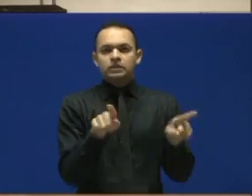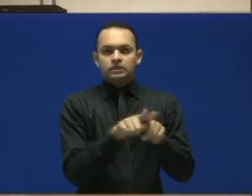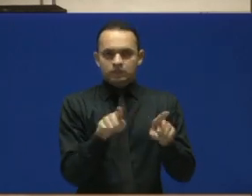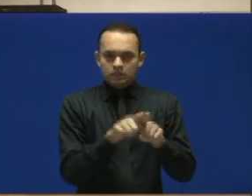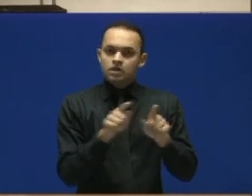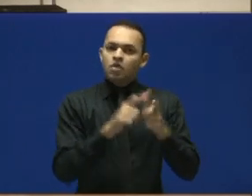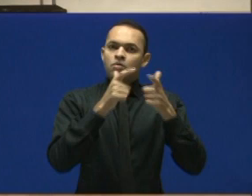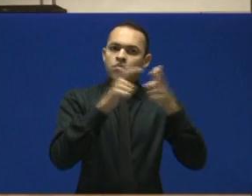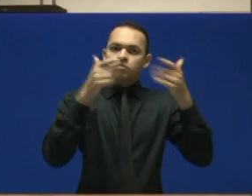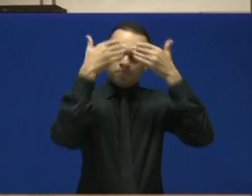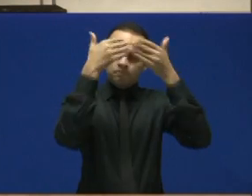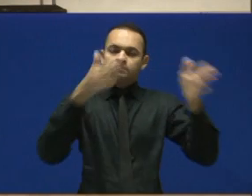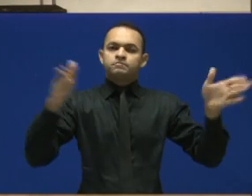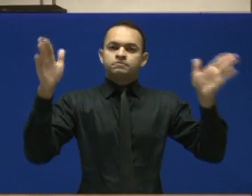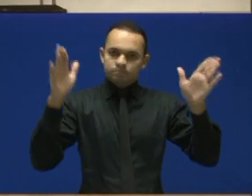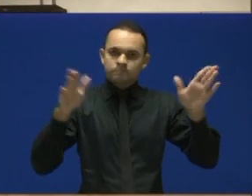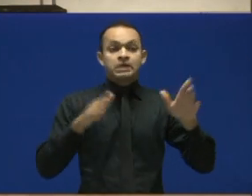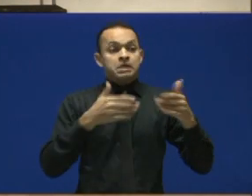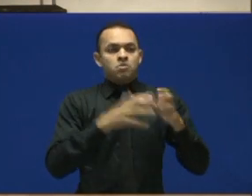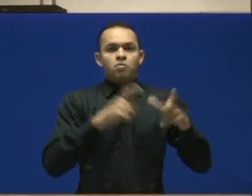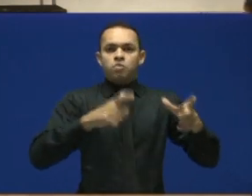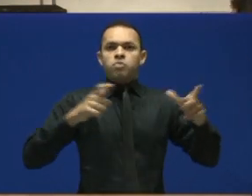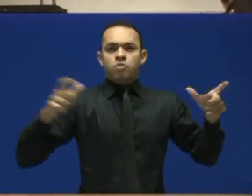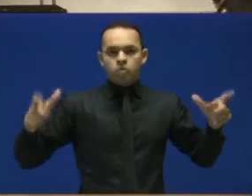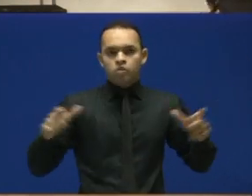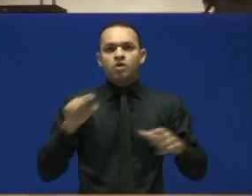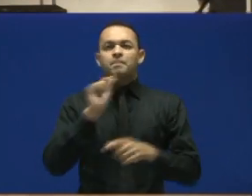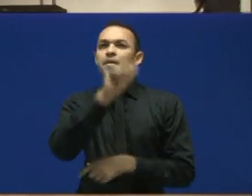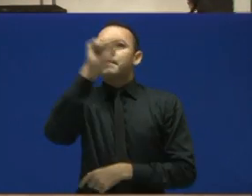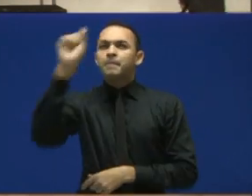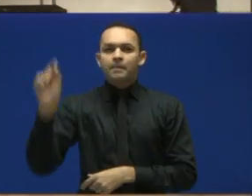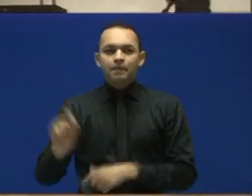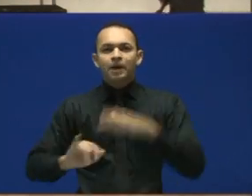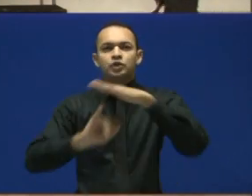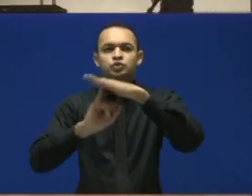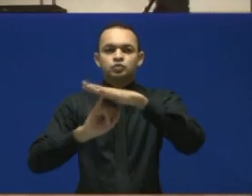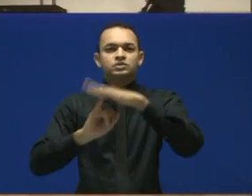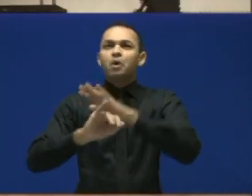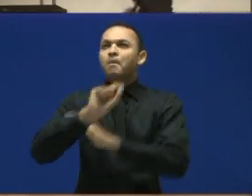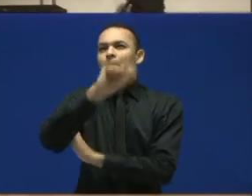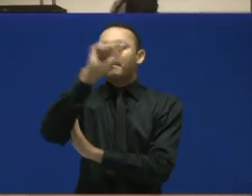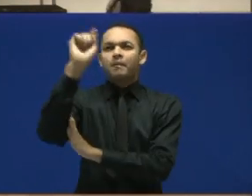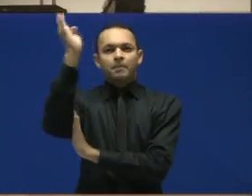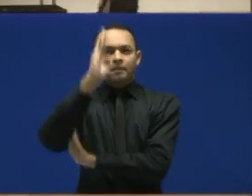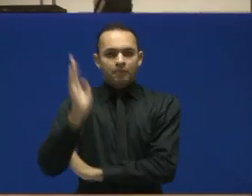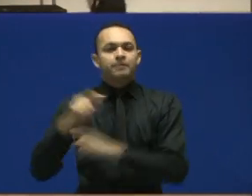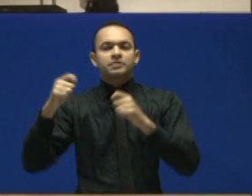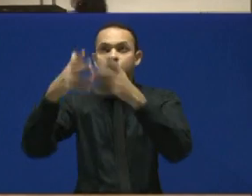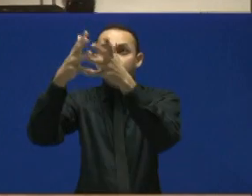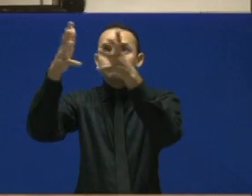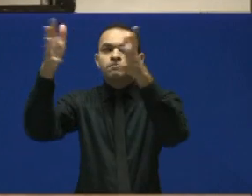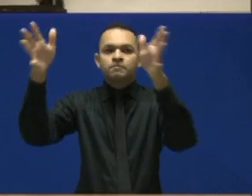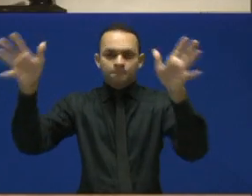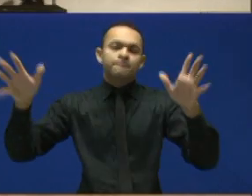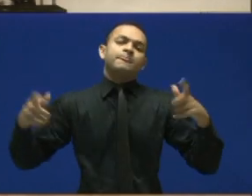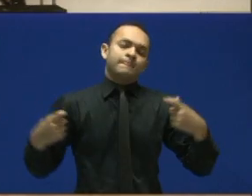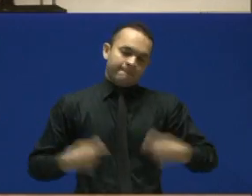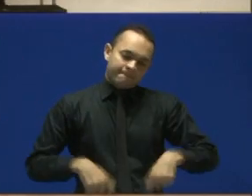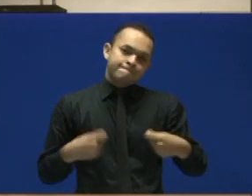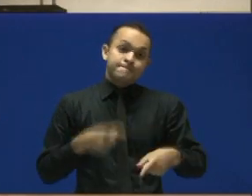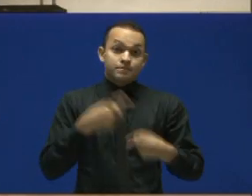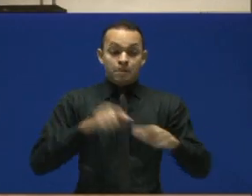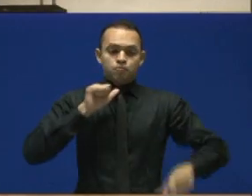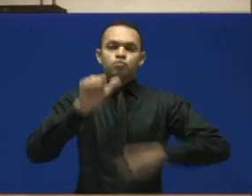essas instituições pois elas podem contribuir para a mudança definitiva desse nosso país